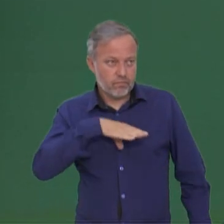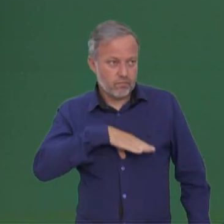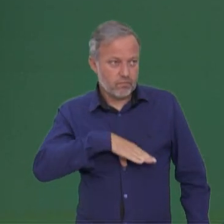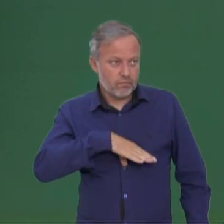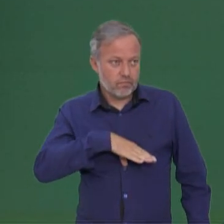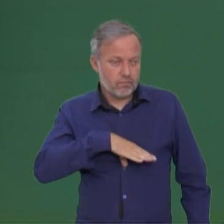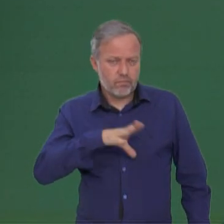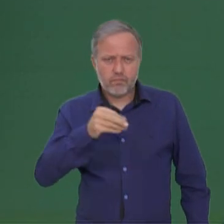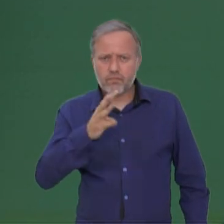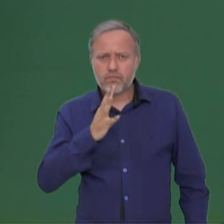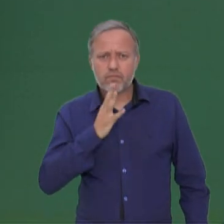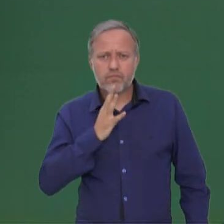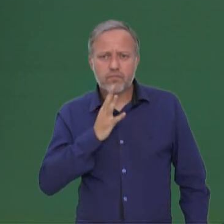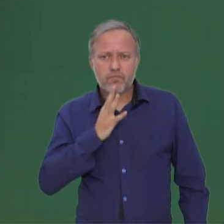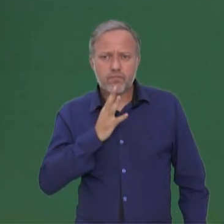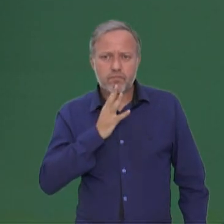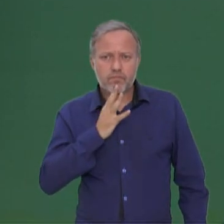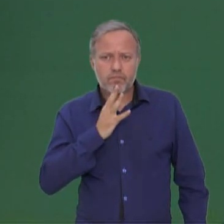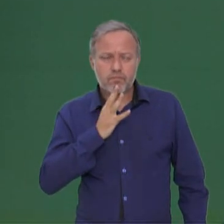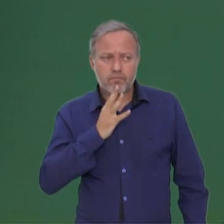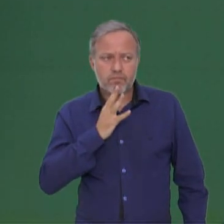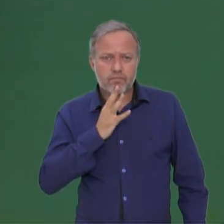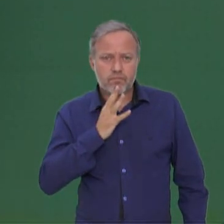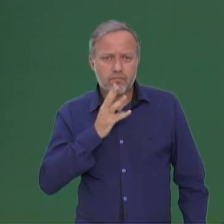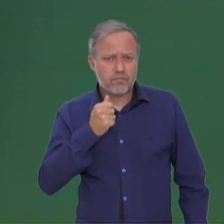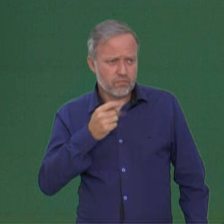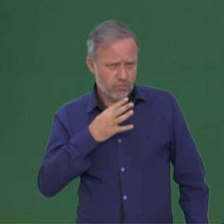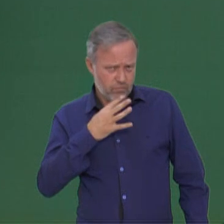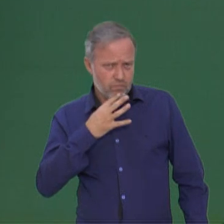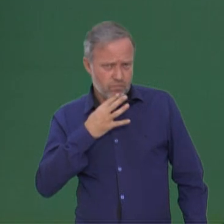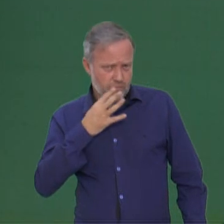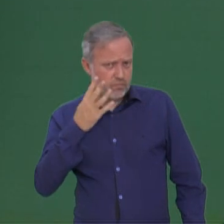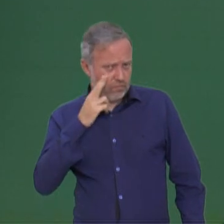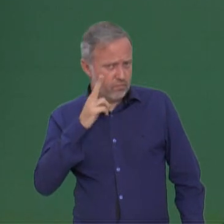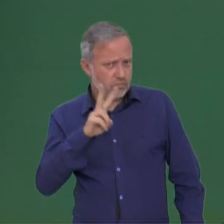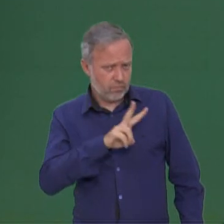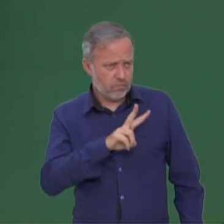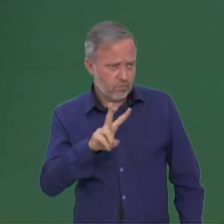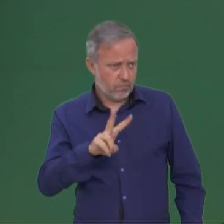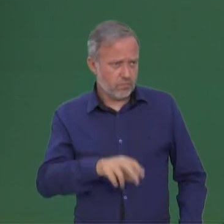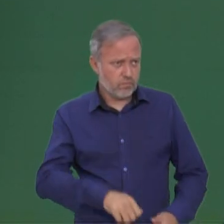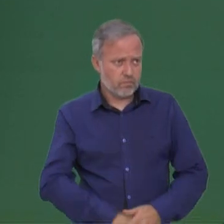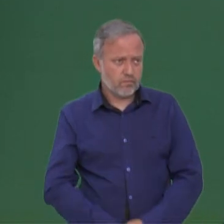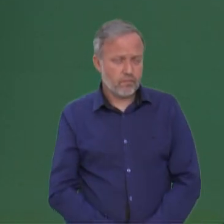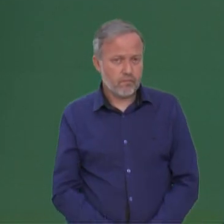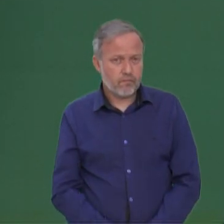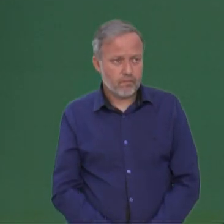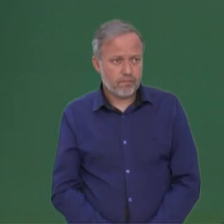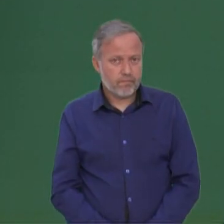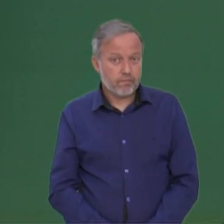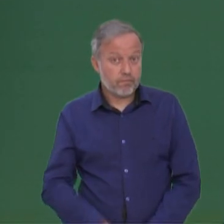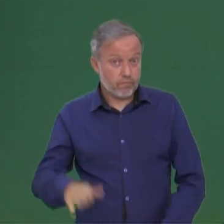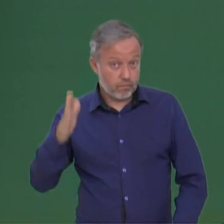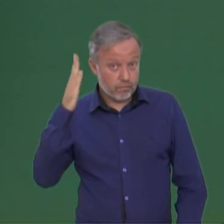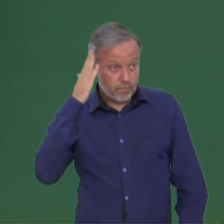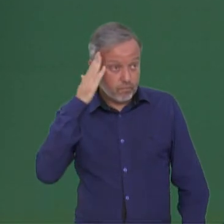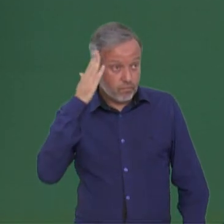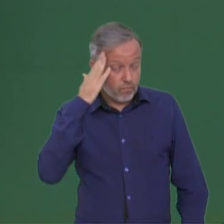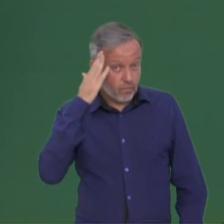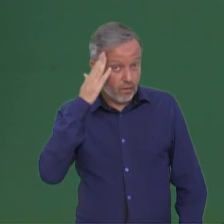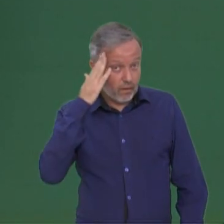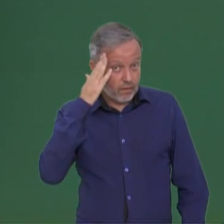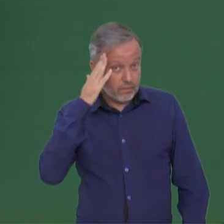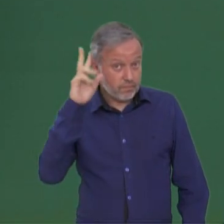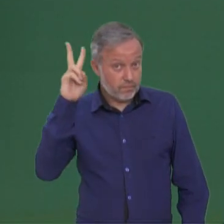figura muito conhecida já pela maioria de vocês, eu espero, né? Então vamos saber um pouquinho aí qual